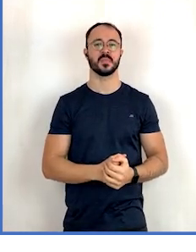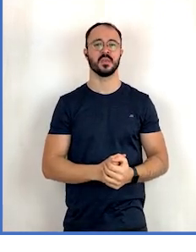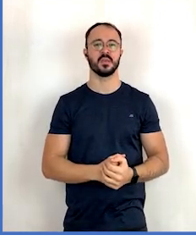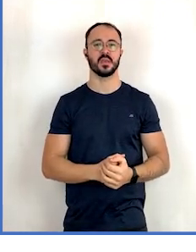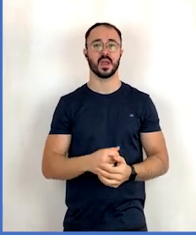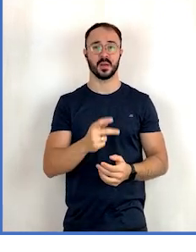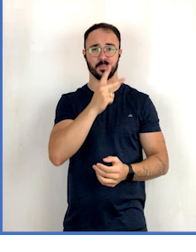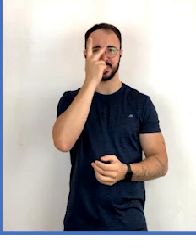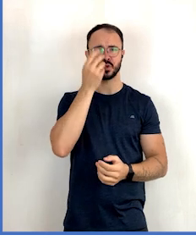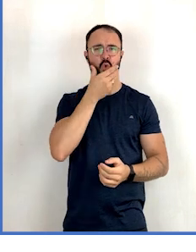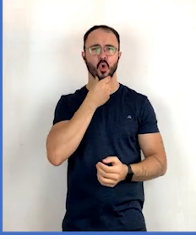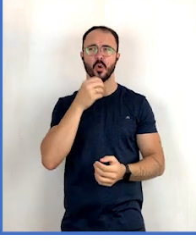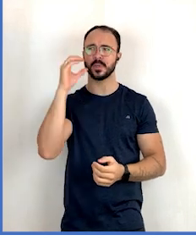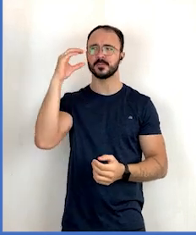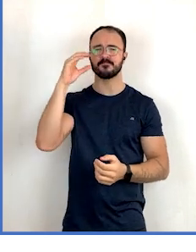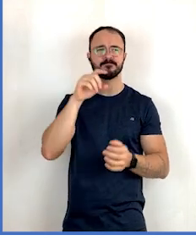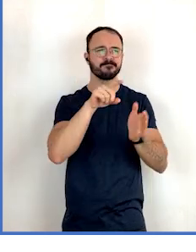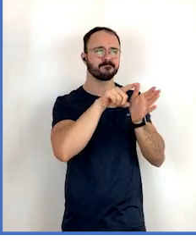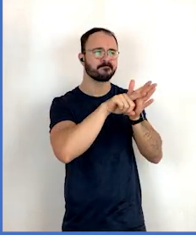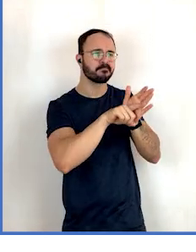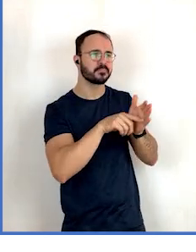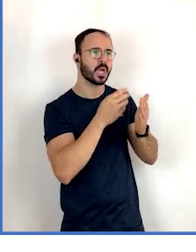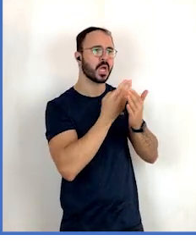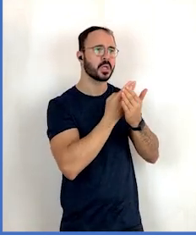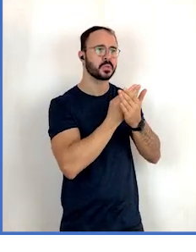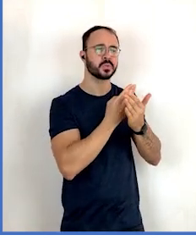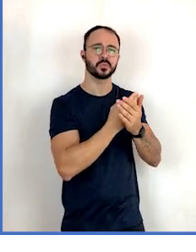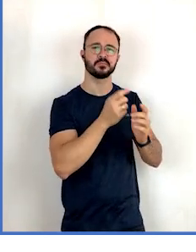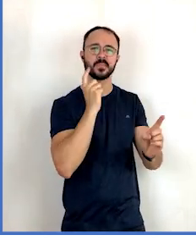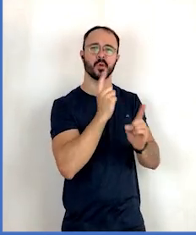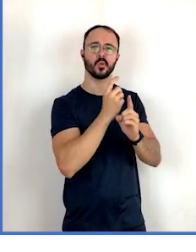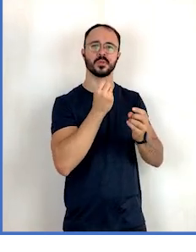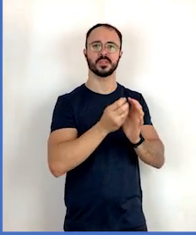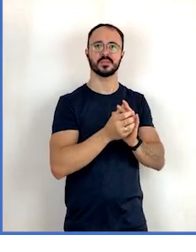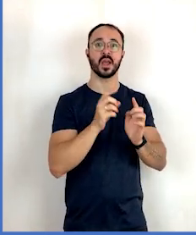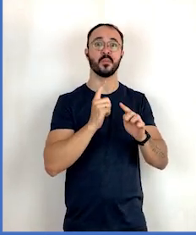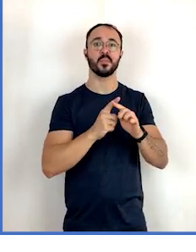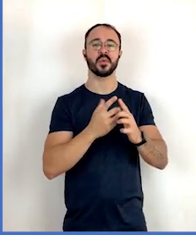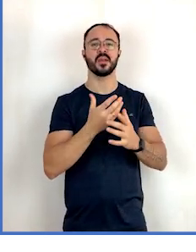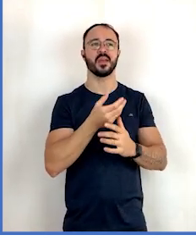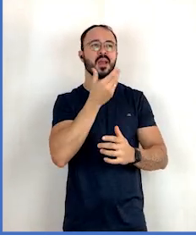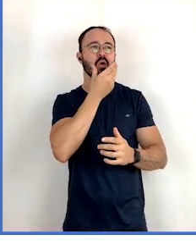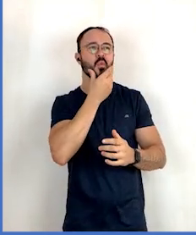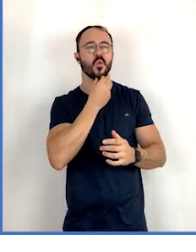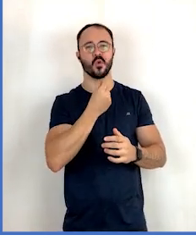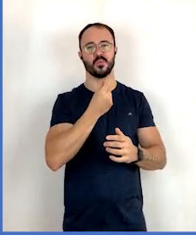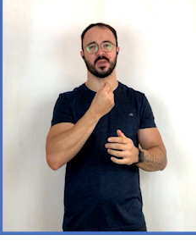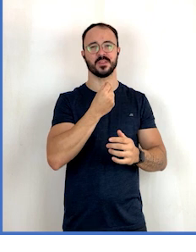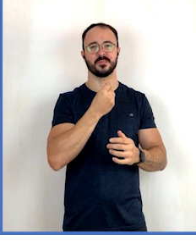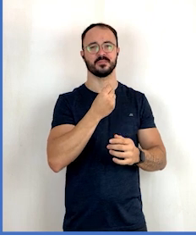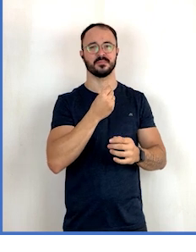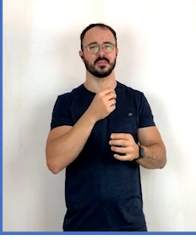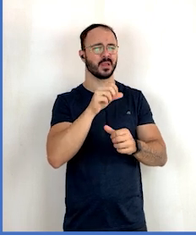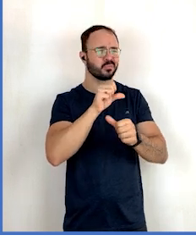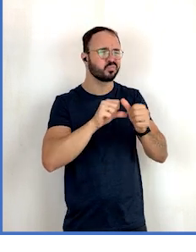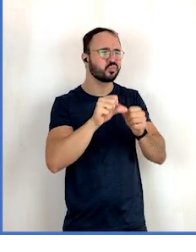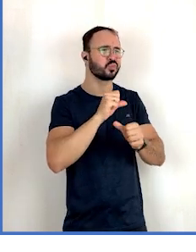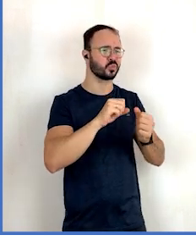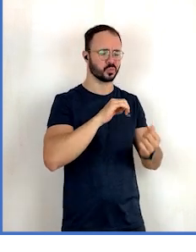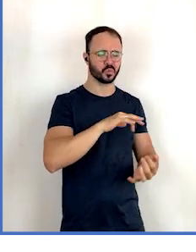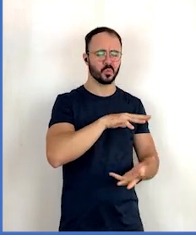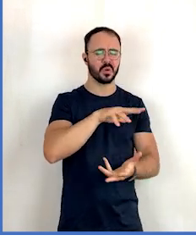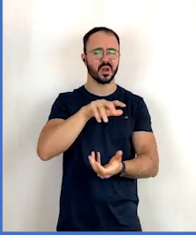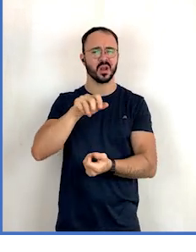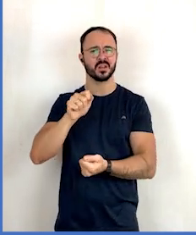desequilíbrio causado no ciclo do carbono, com consequente aumento da temperatura média do planeta. Consequências: alterações